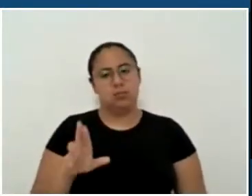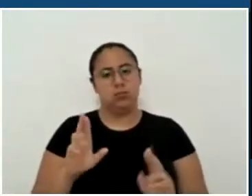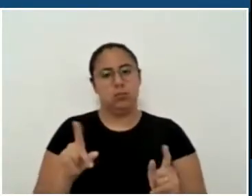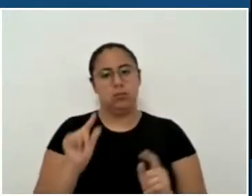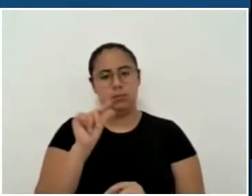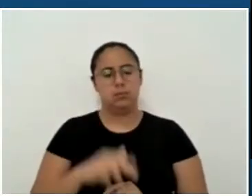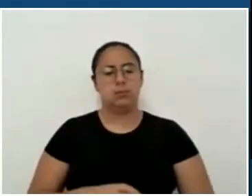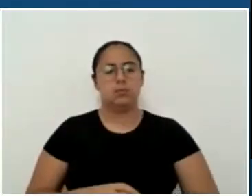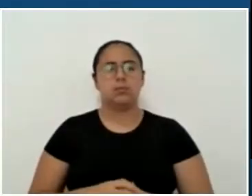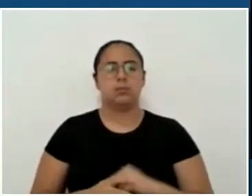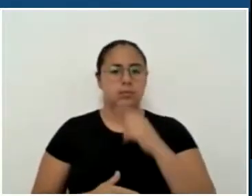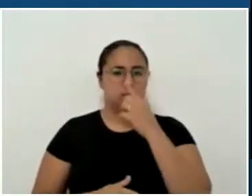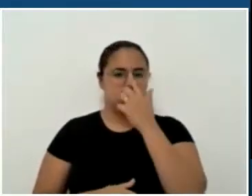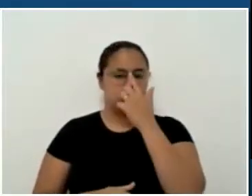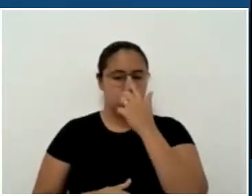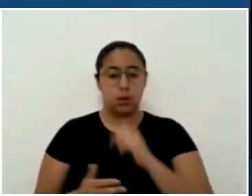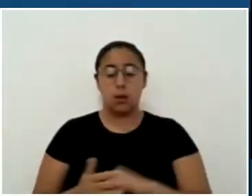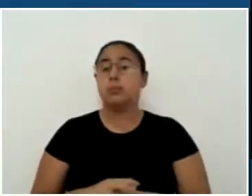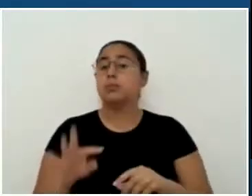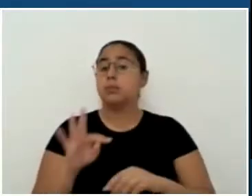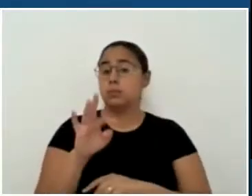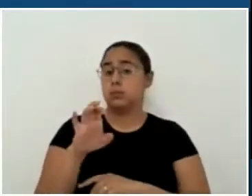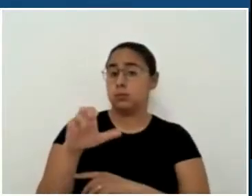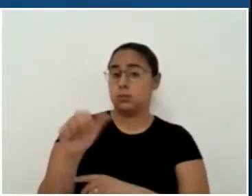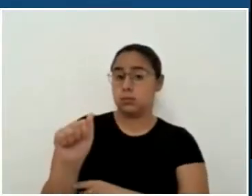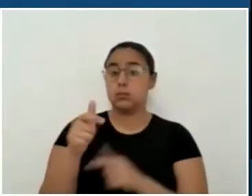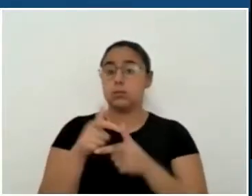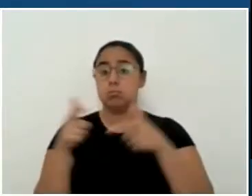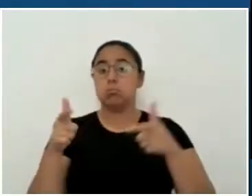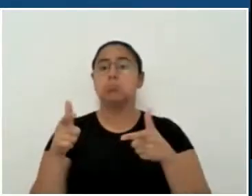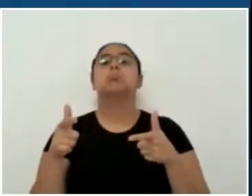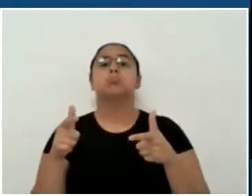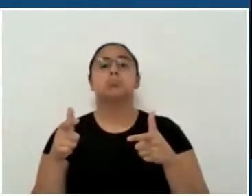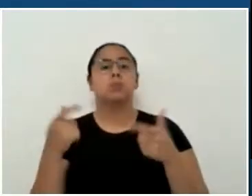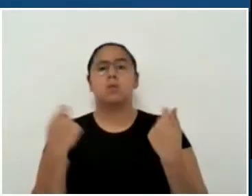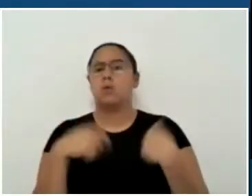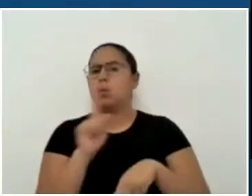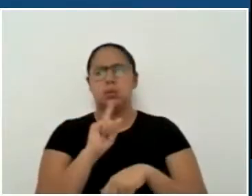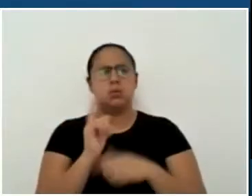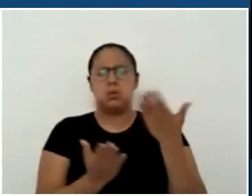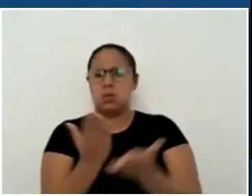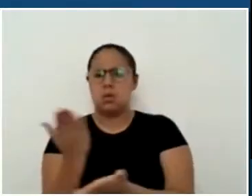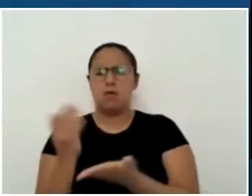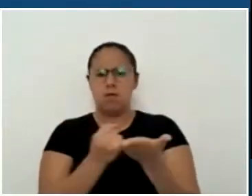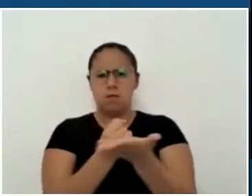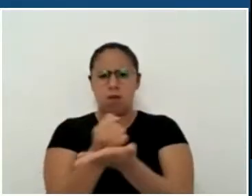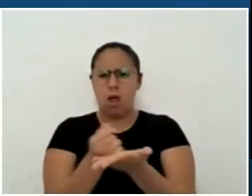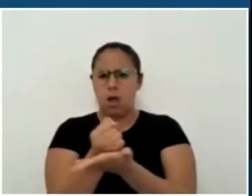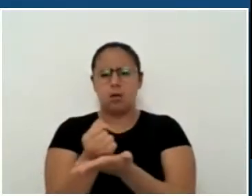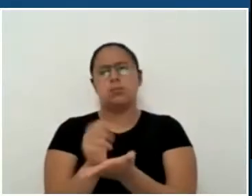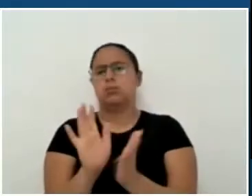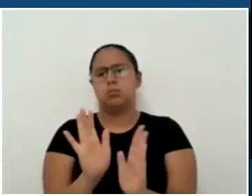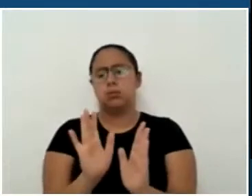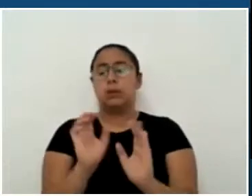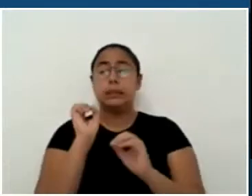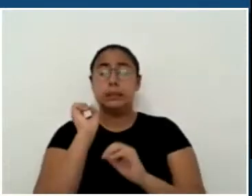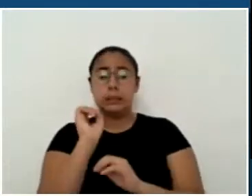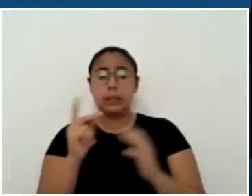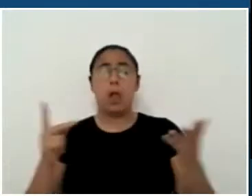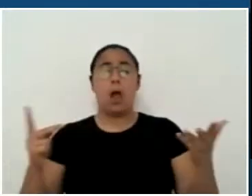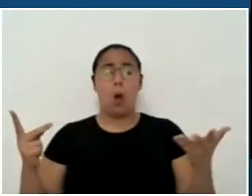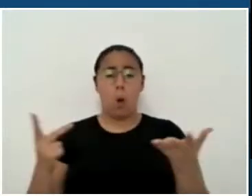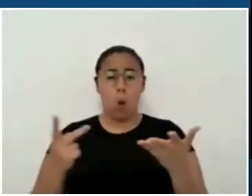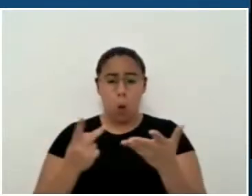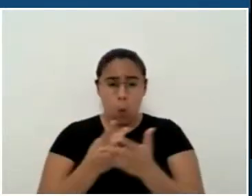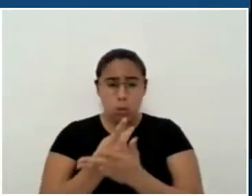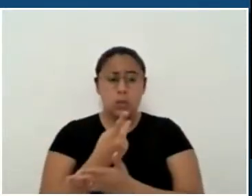A maioria dos pacientes com TEA não necessita de tratamento farmacológico, mas em caso de comorbidade com TDAH, ela pode estar indicada.